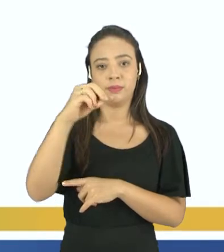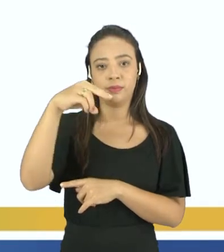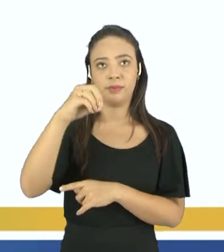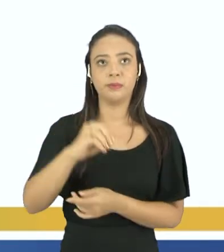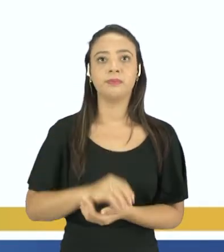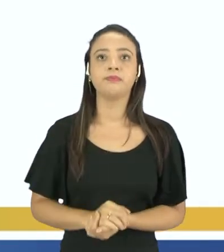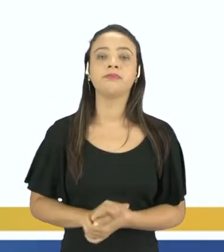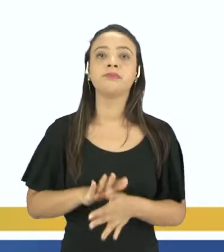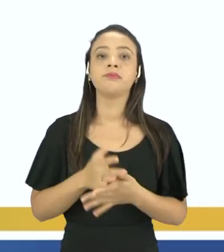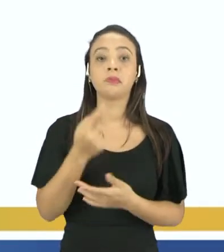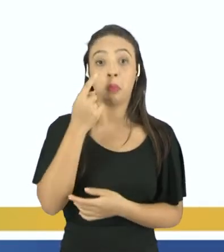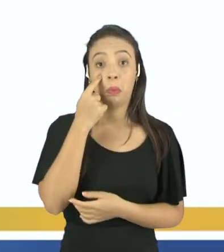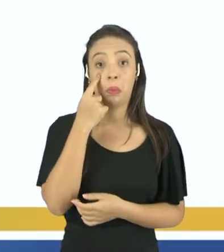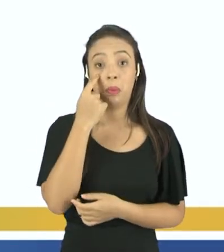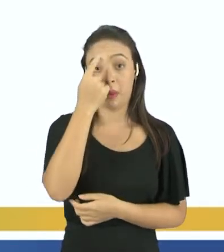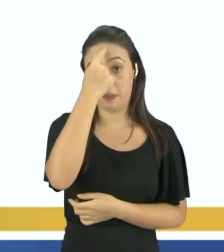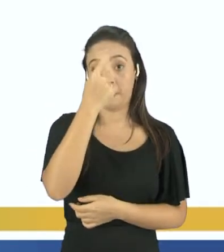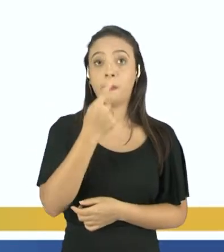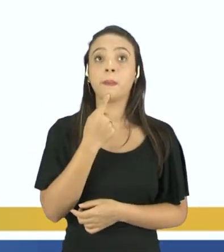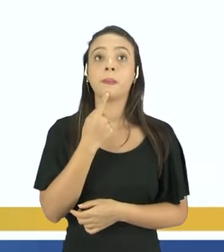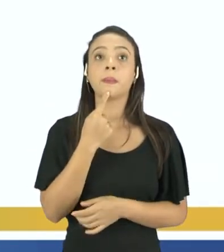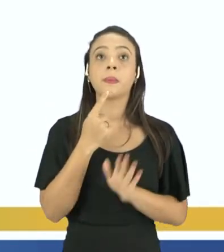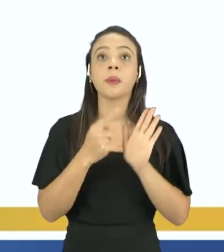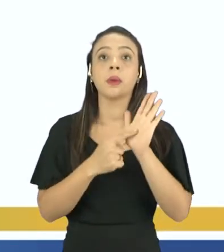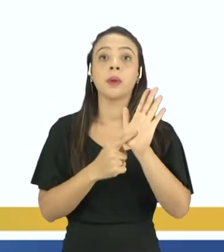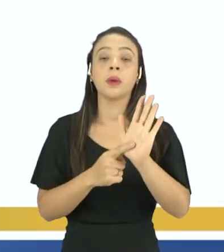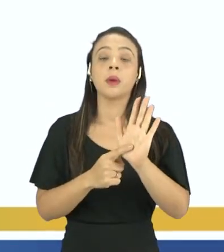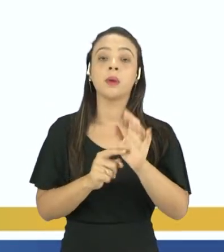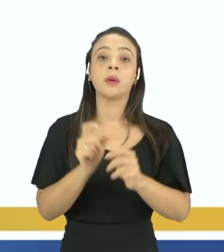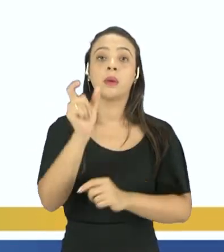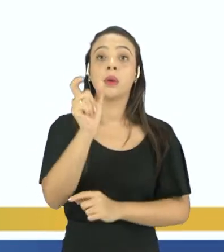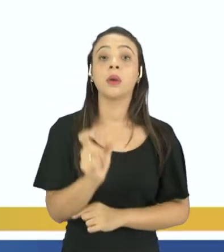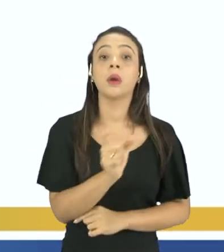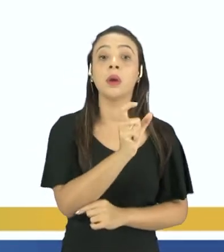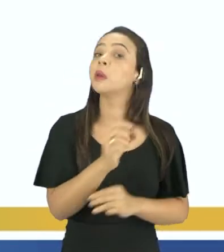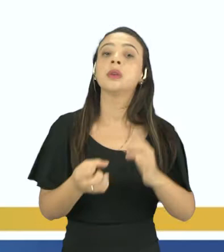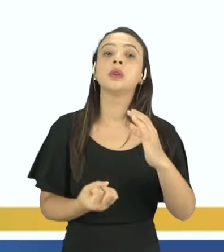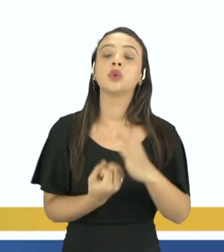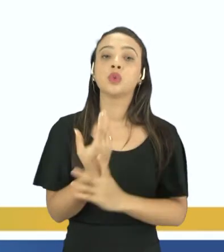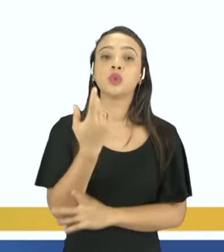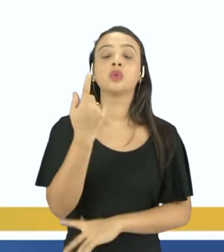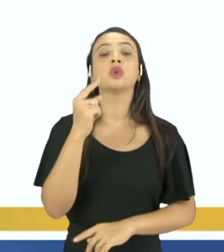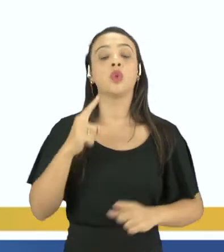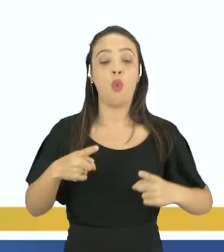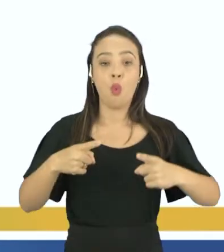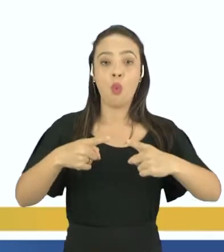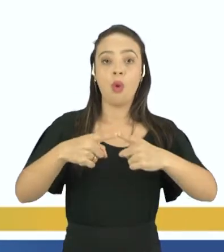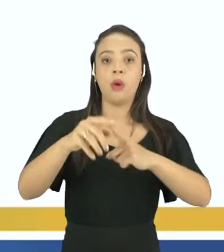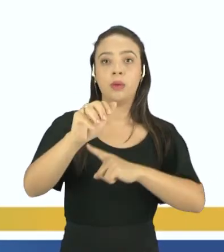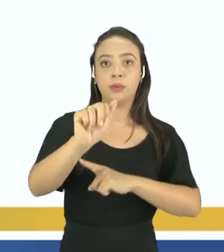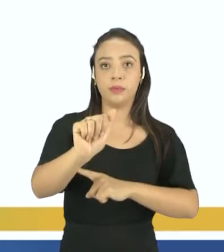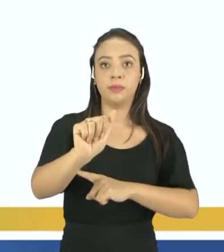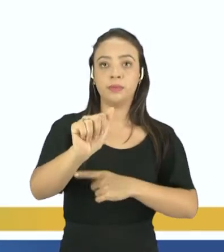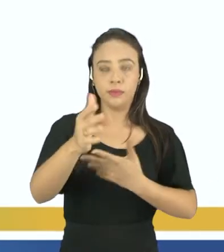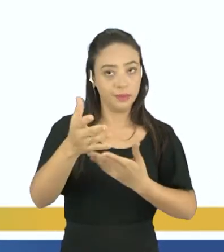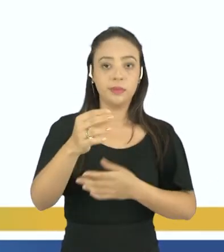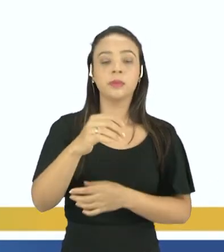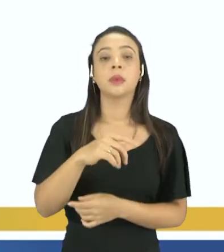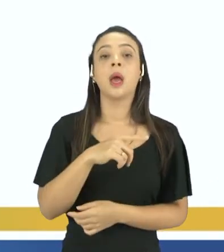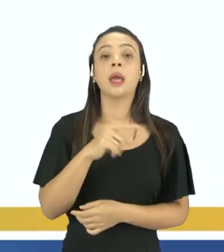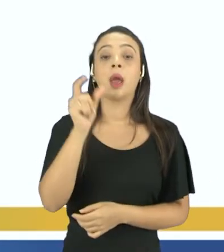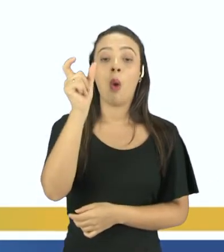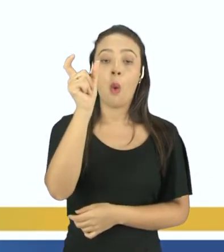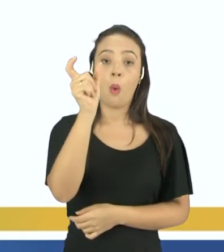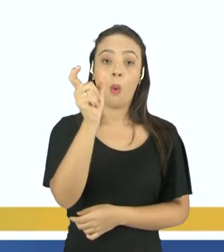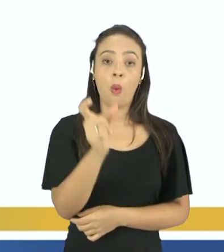então essa imagem a seguir aí vai mostrar diagonais que partem partem aí do vértice A né de um decágono né um polígono com